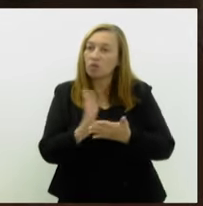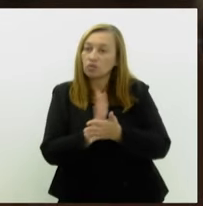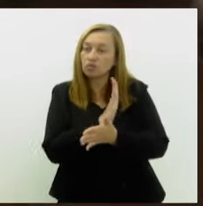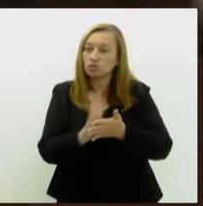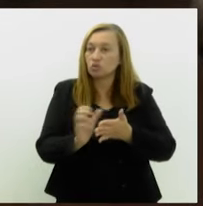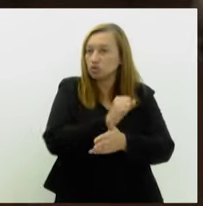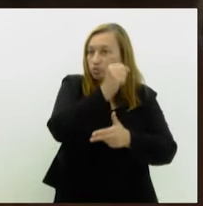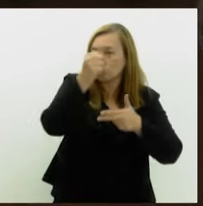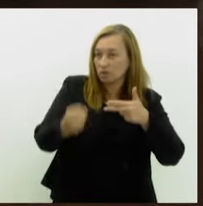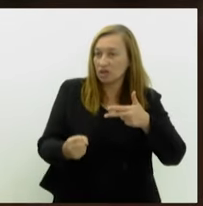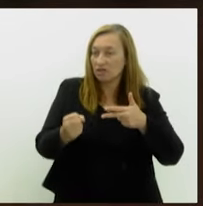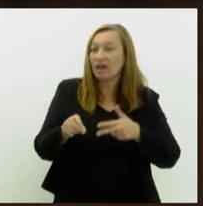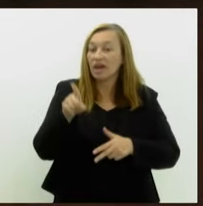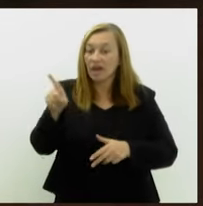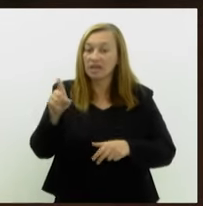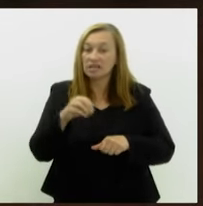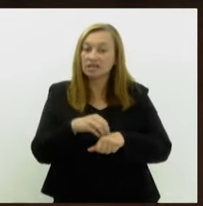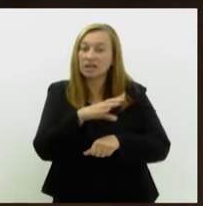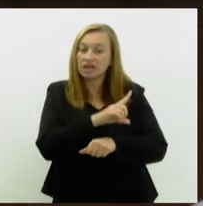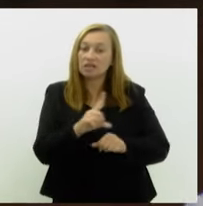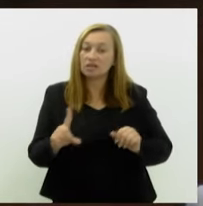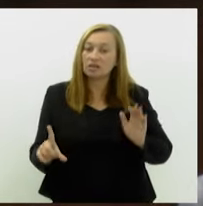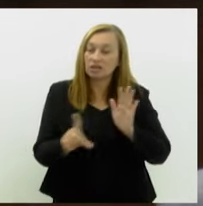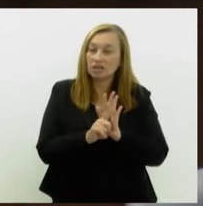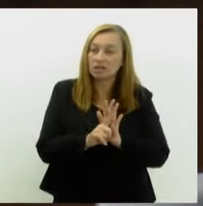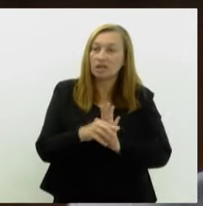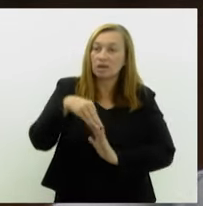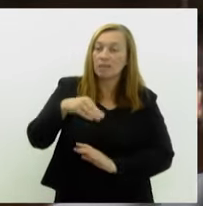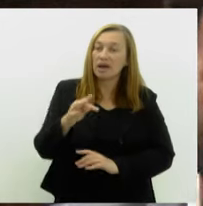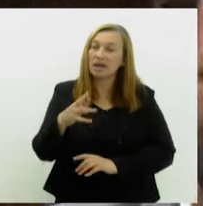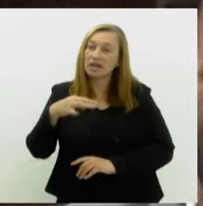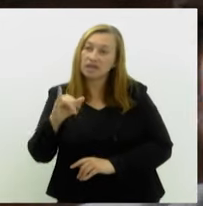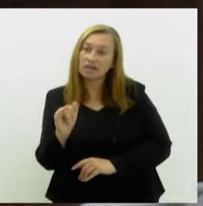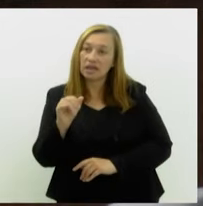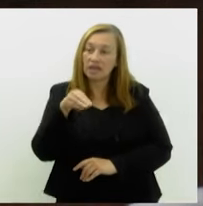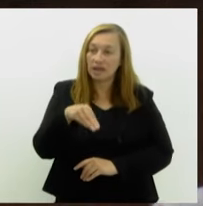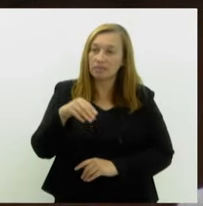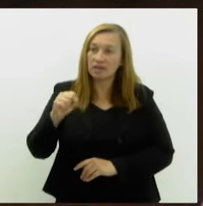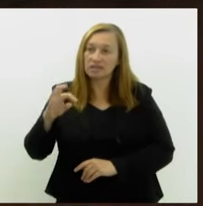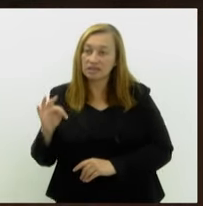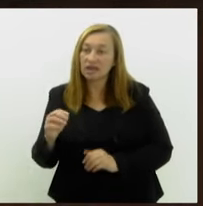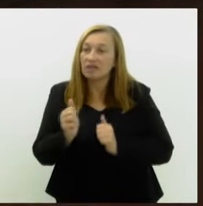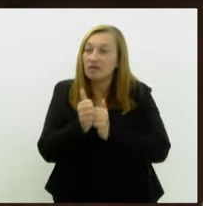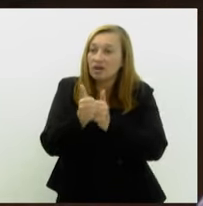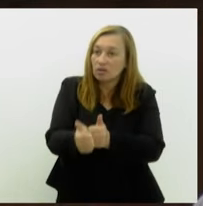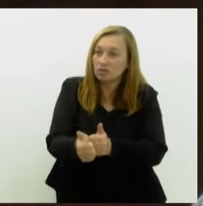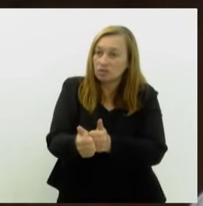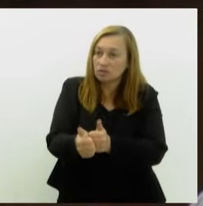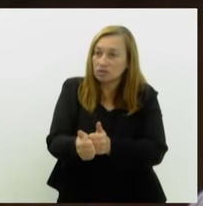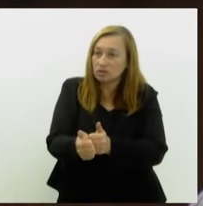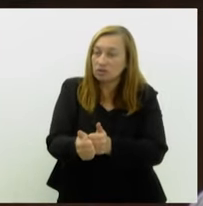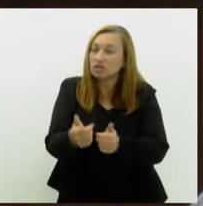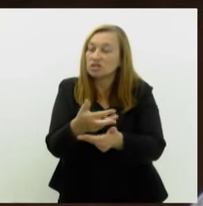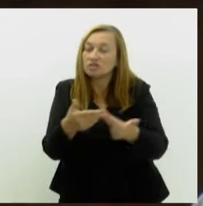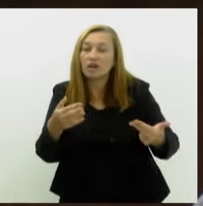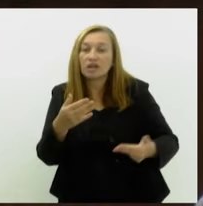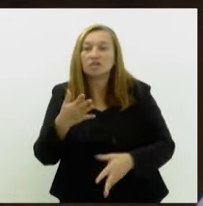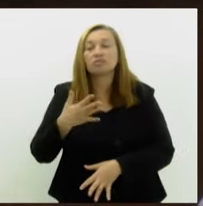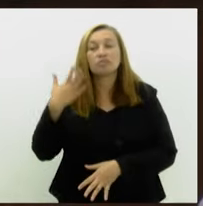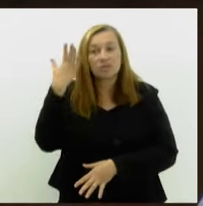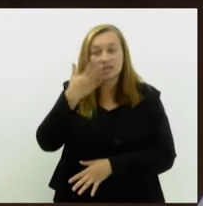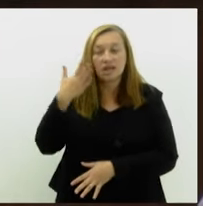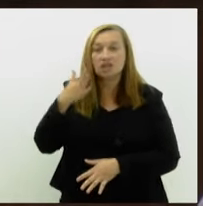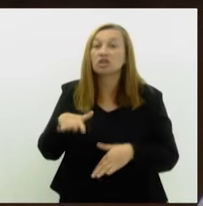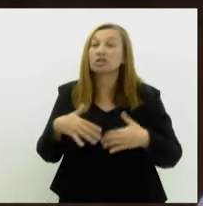indicações legislativas, como é o caso da deputada Marina do MST, ela vai acompanhada de uma minuta de mensagem. E